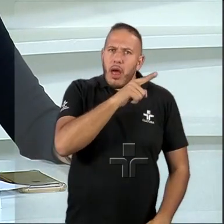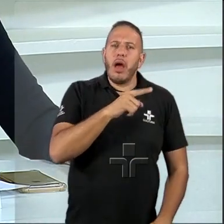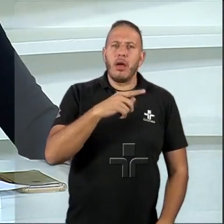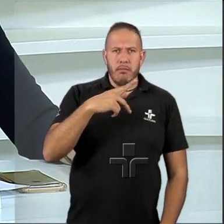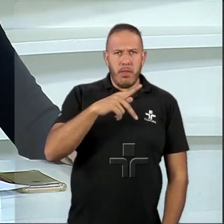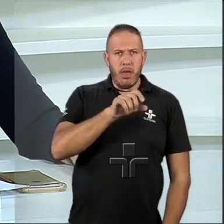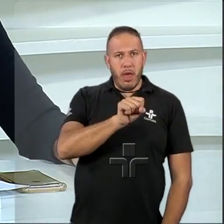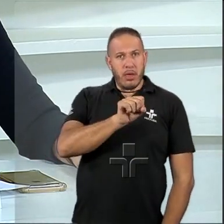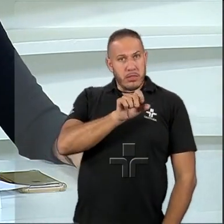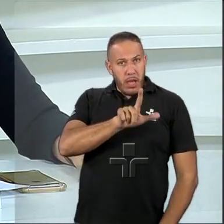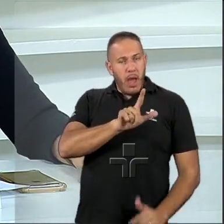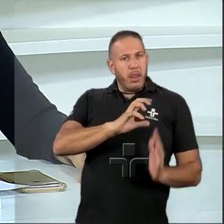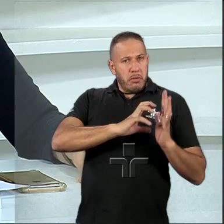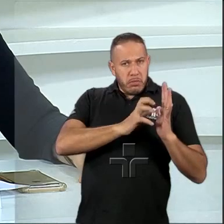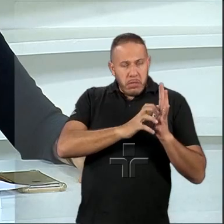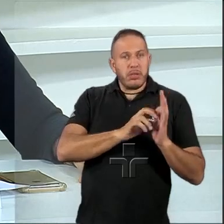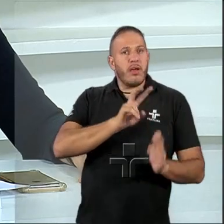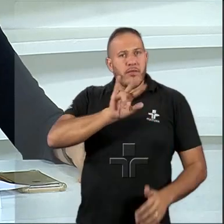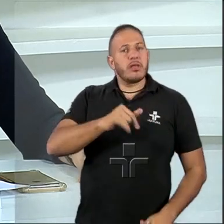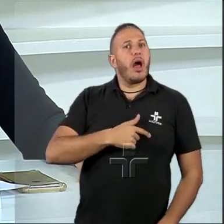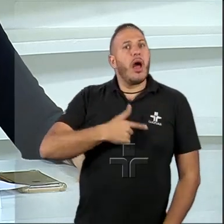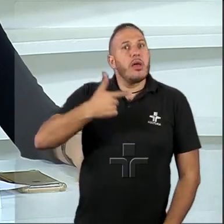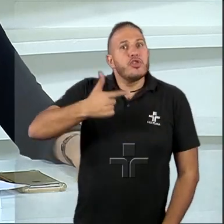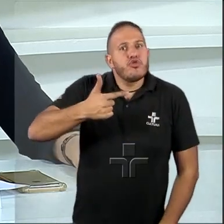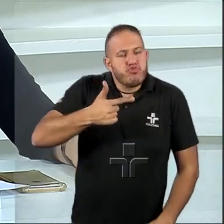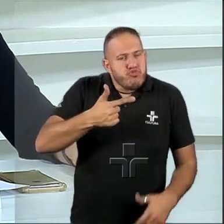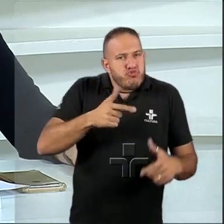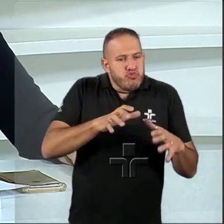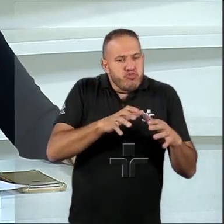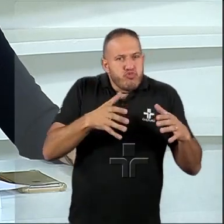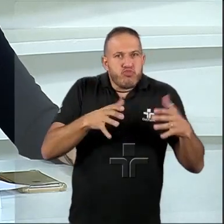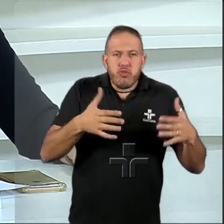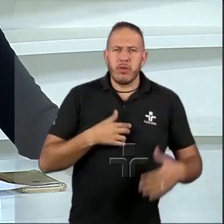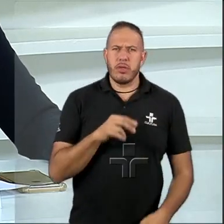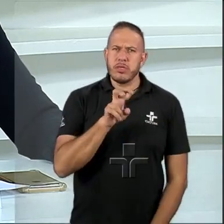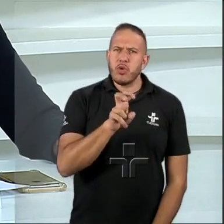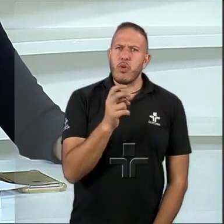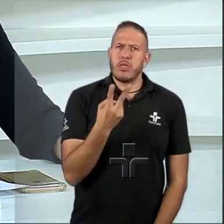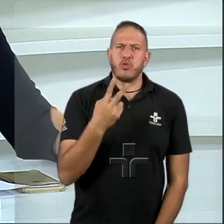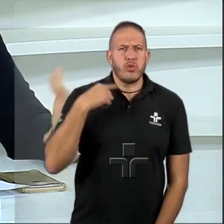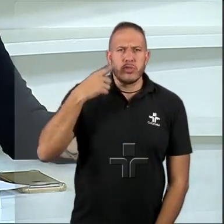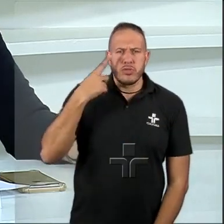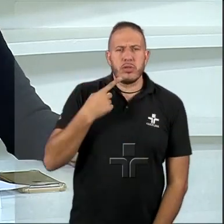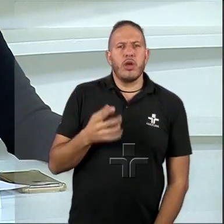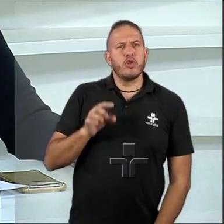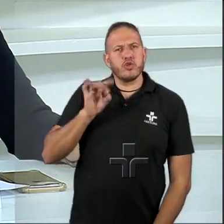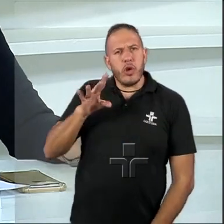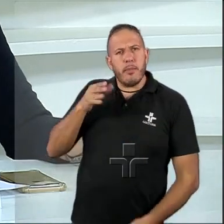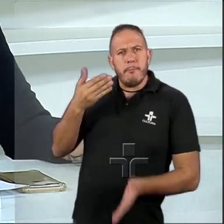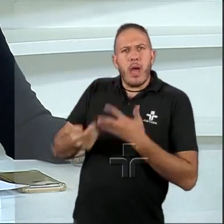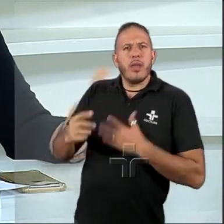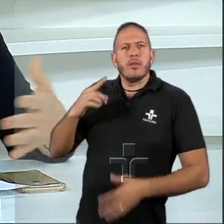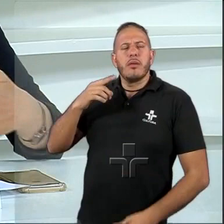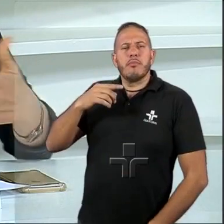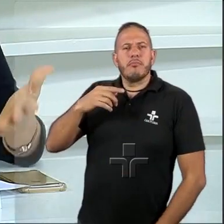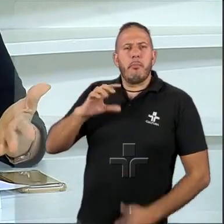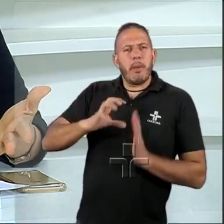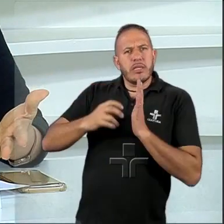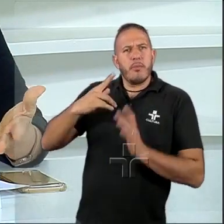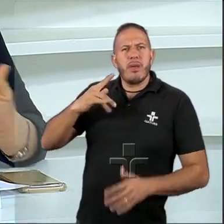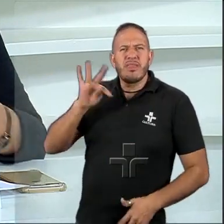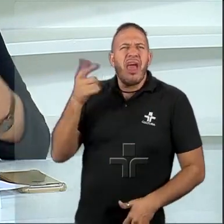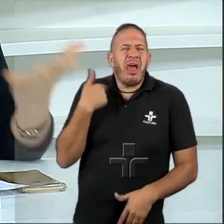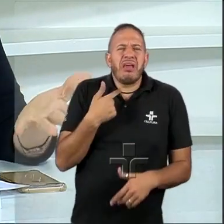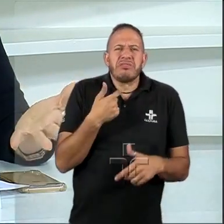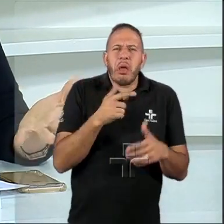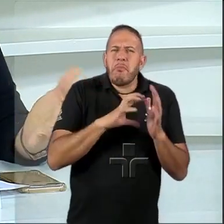PSL terá a segunda bancada da Câmara dos Deputados, 52 deputados, só perde para o PT. É uma coisa extraordinária, um partido que era